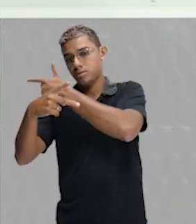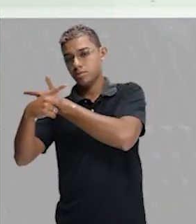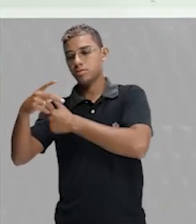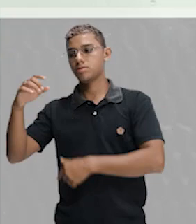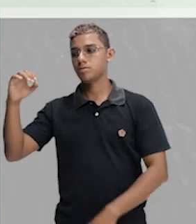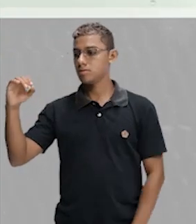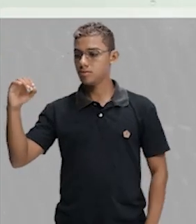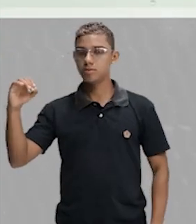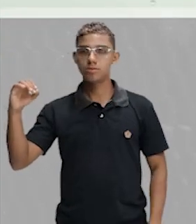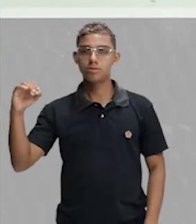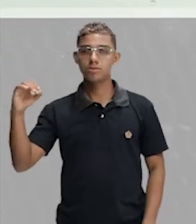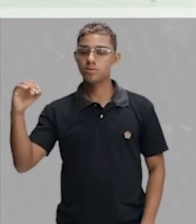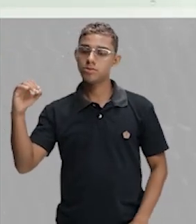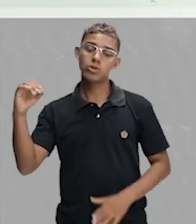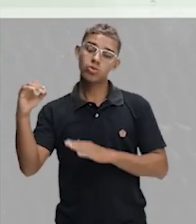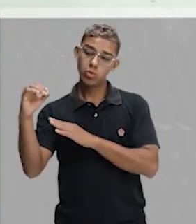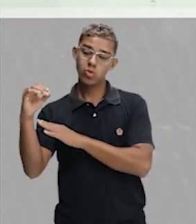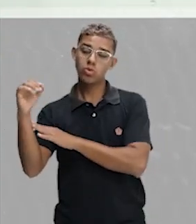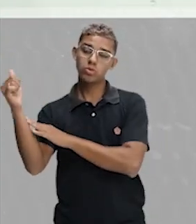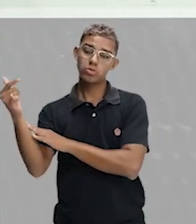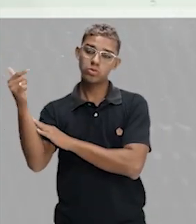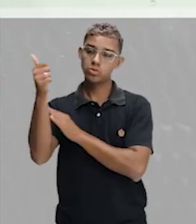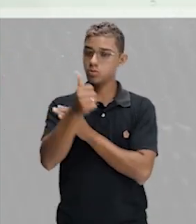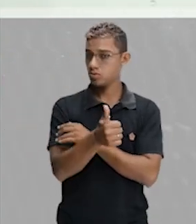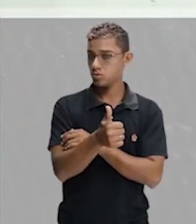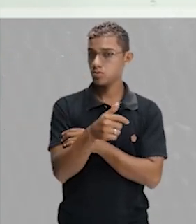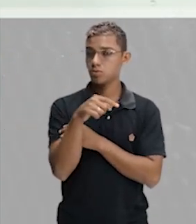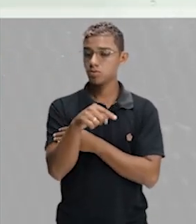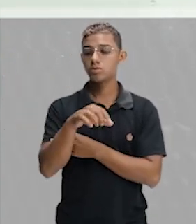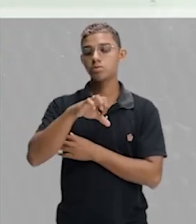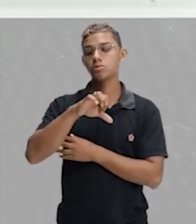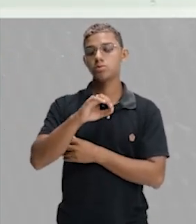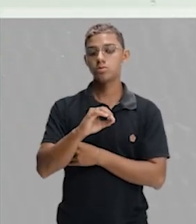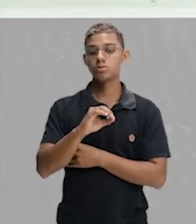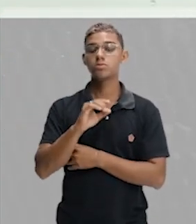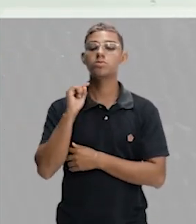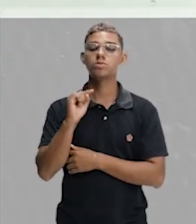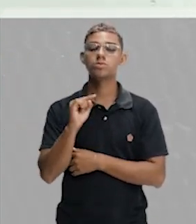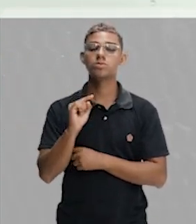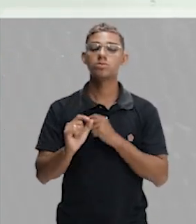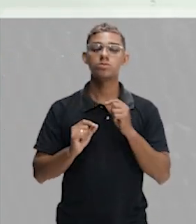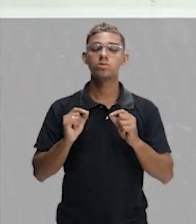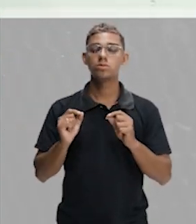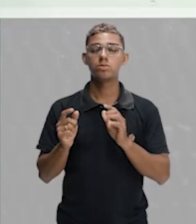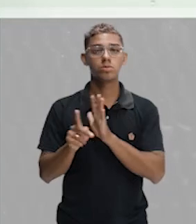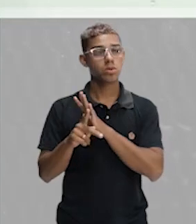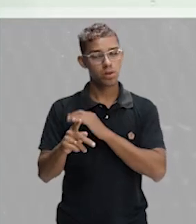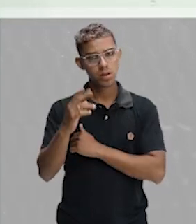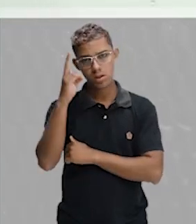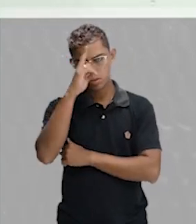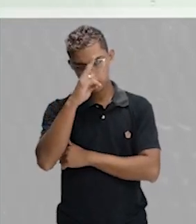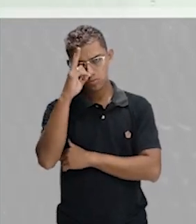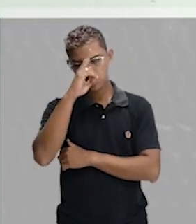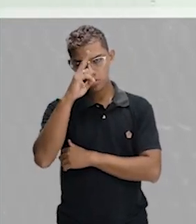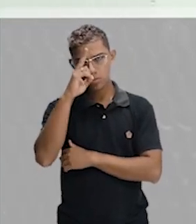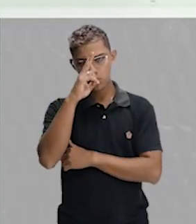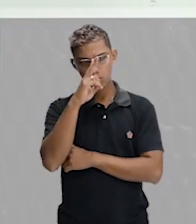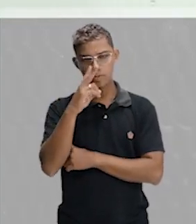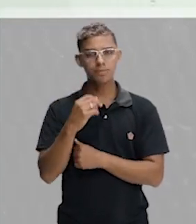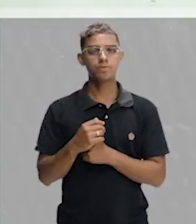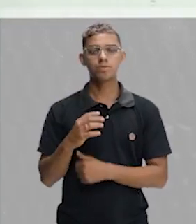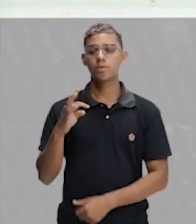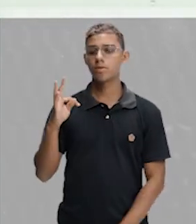do que zero e menor do que 90 tangente é positiva porque tá no primeiro quadrante lembrando lá da trigonometria né turma